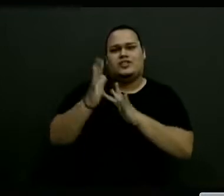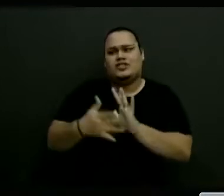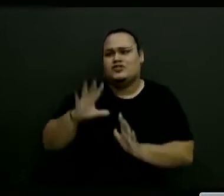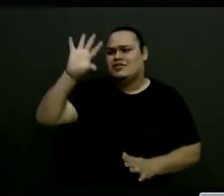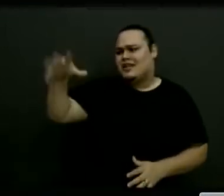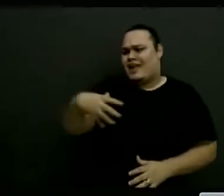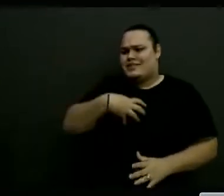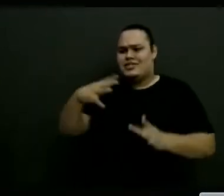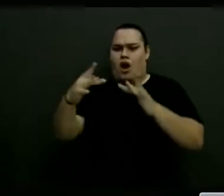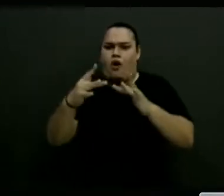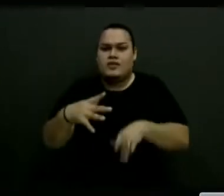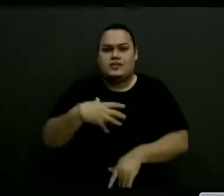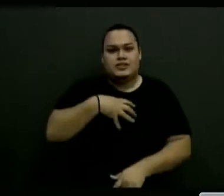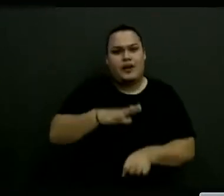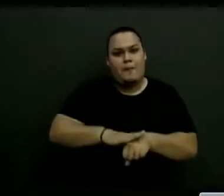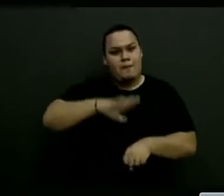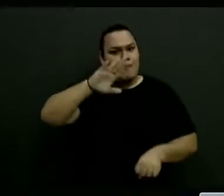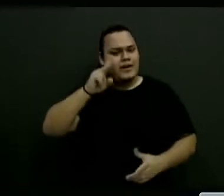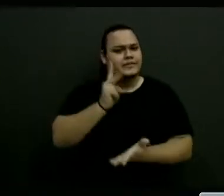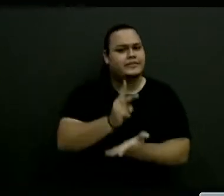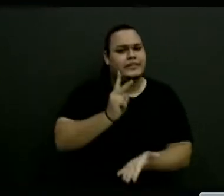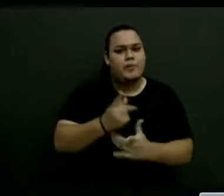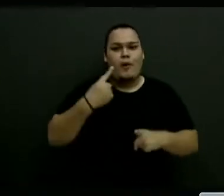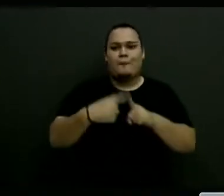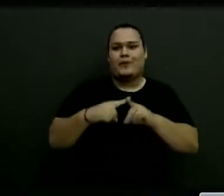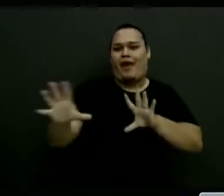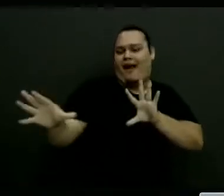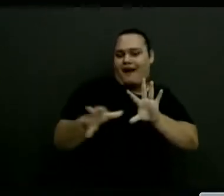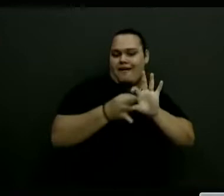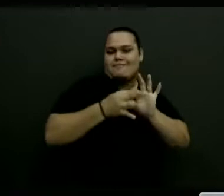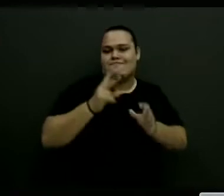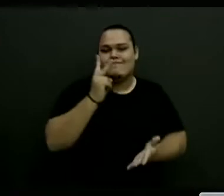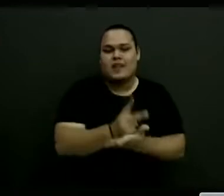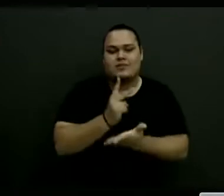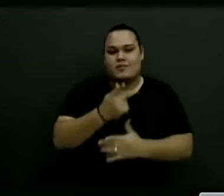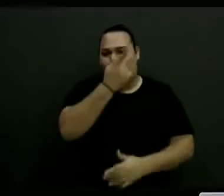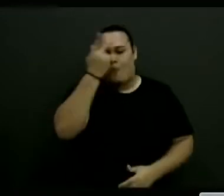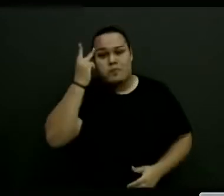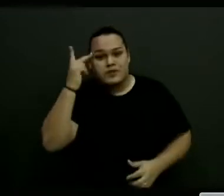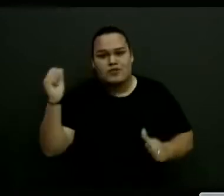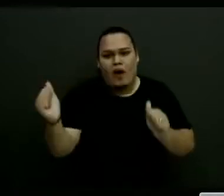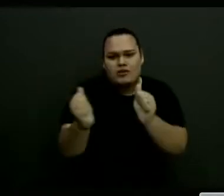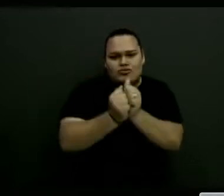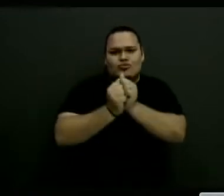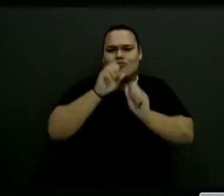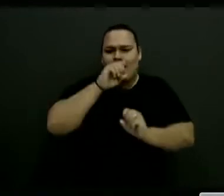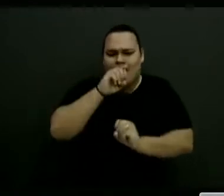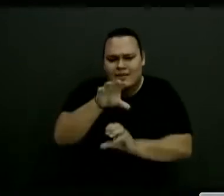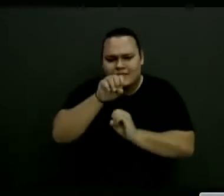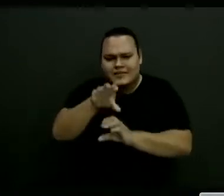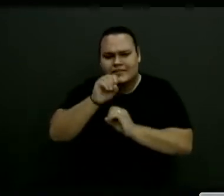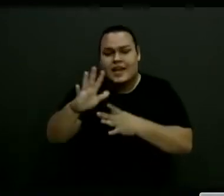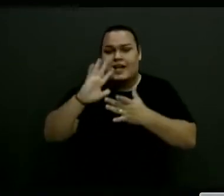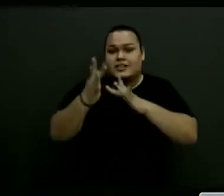e grandes multidões se congregaram para ouvir-lhe e serem curadas das